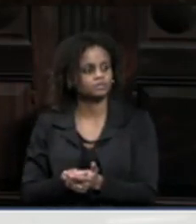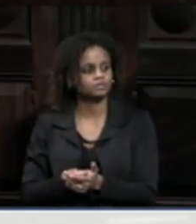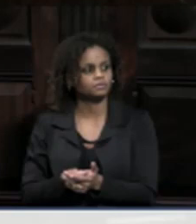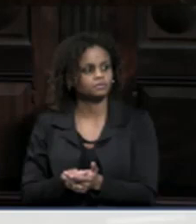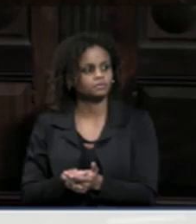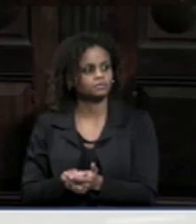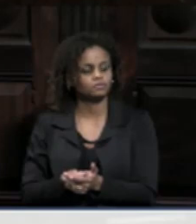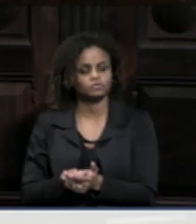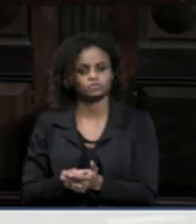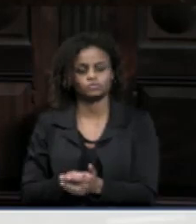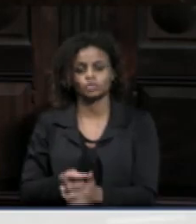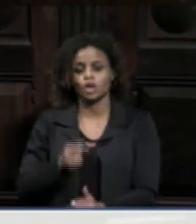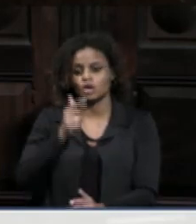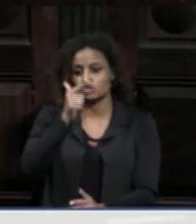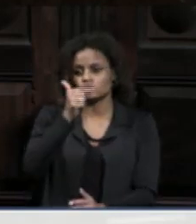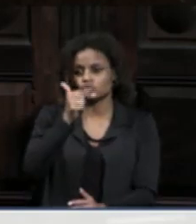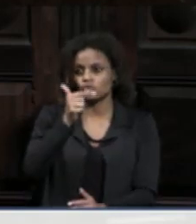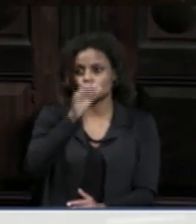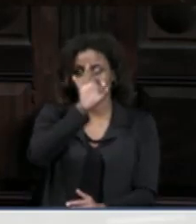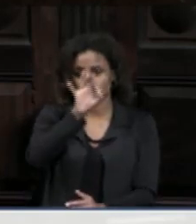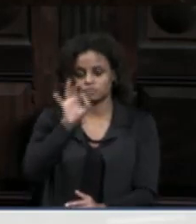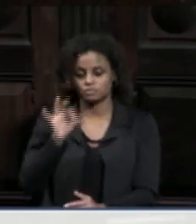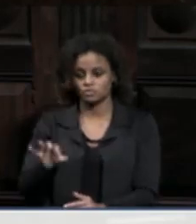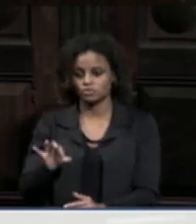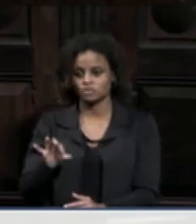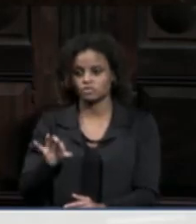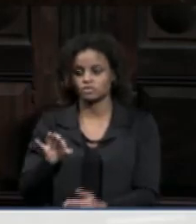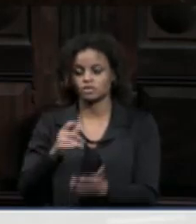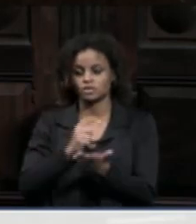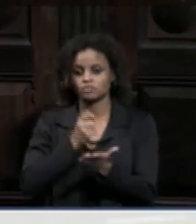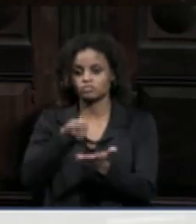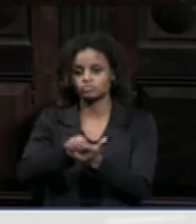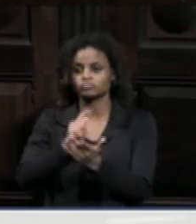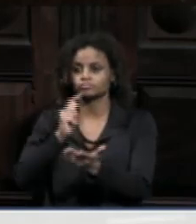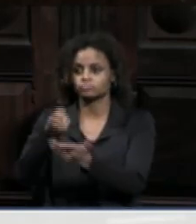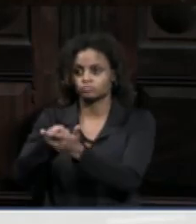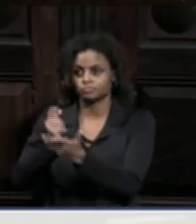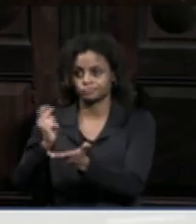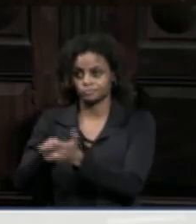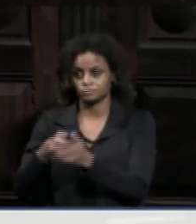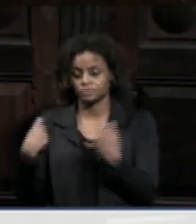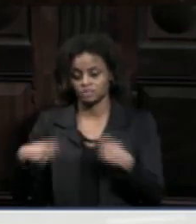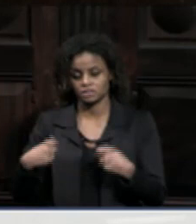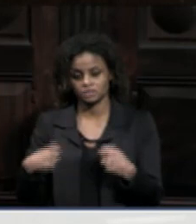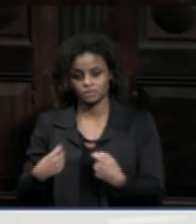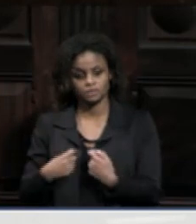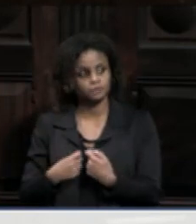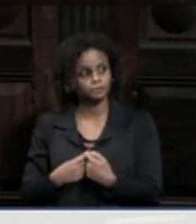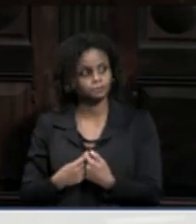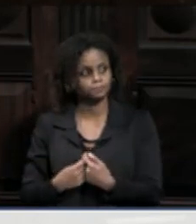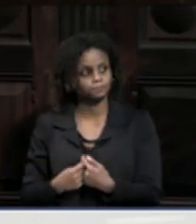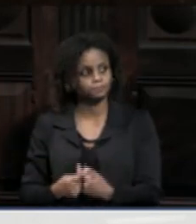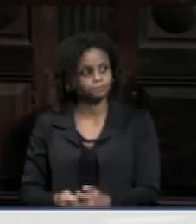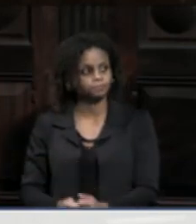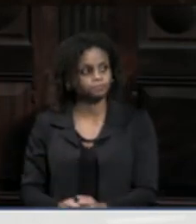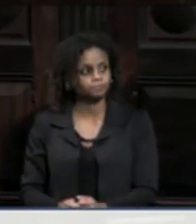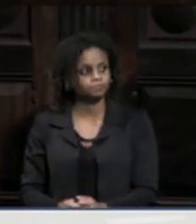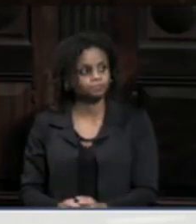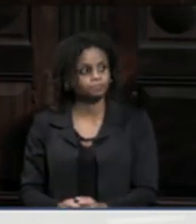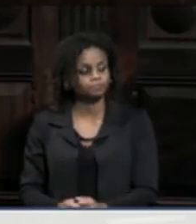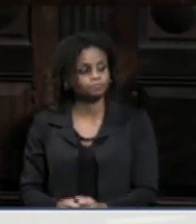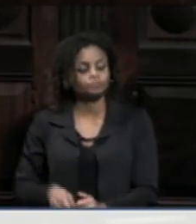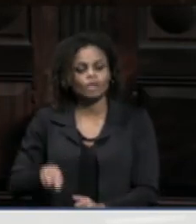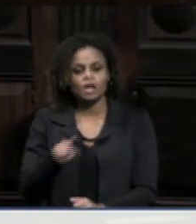repassa-se 1/12 do orçamento a cada um desses poderes, e que são os poderes